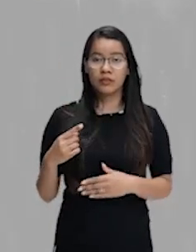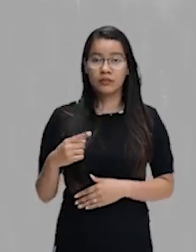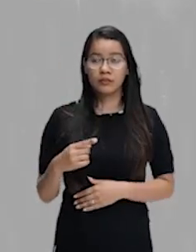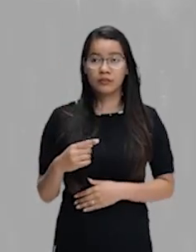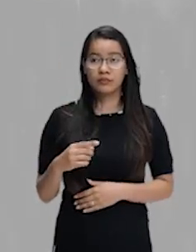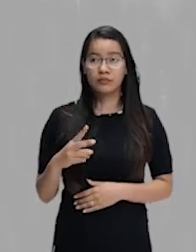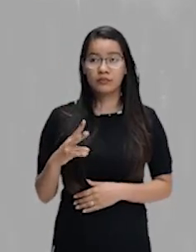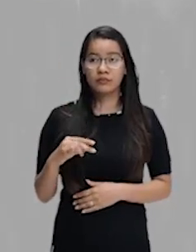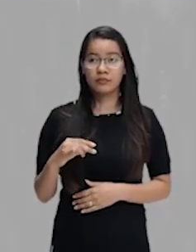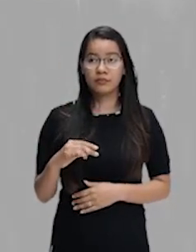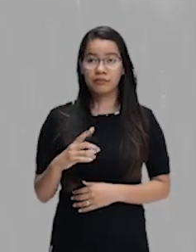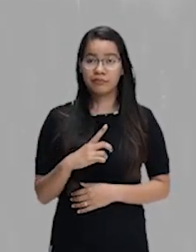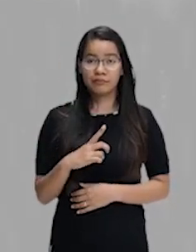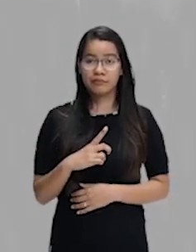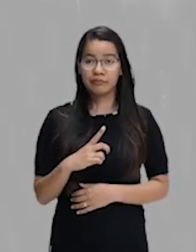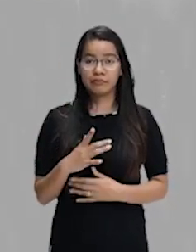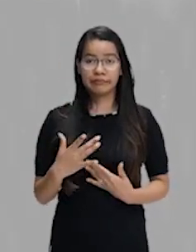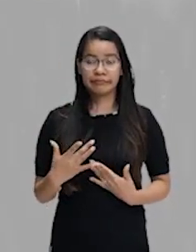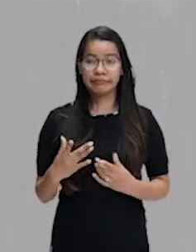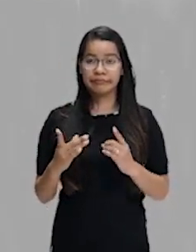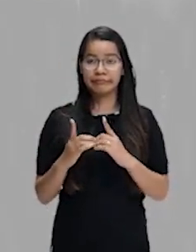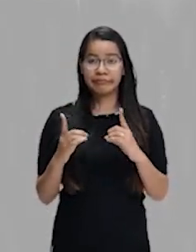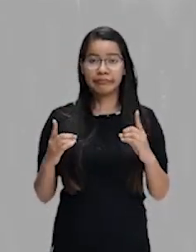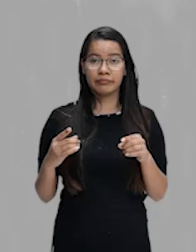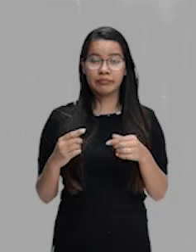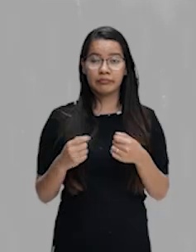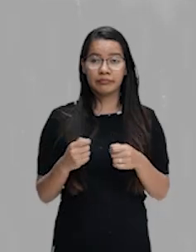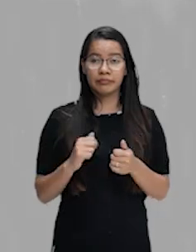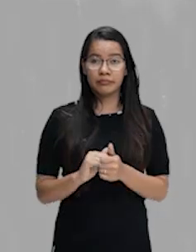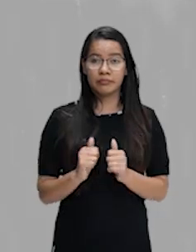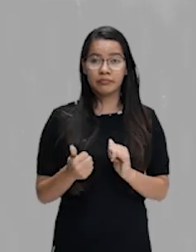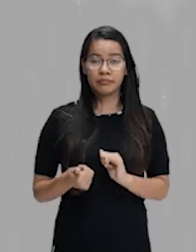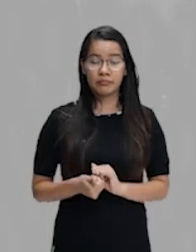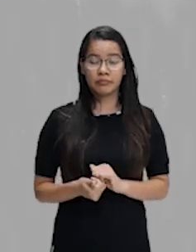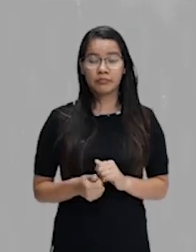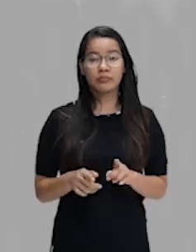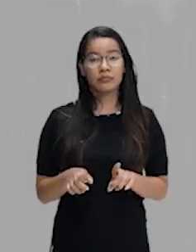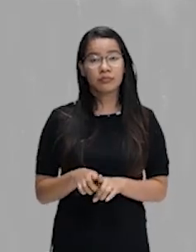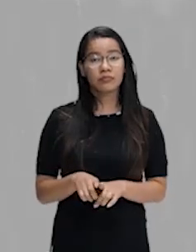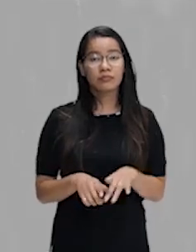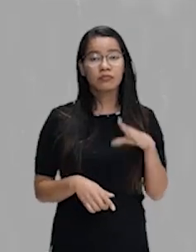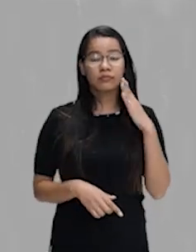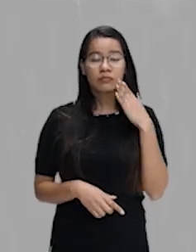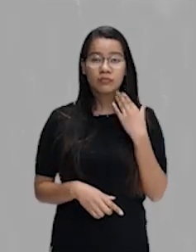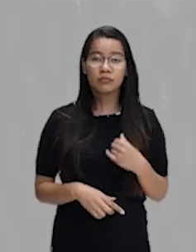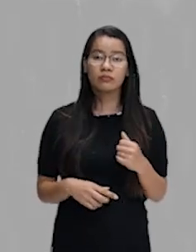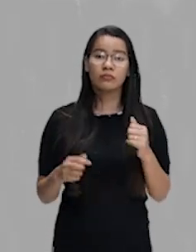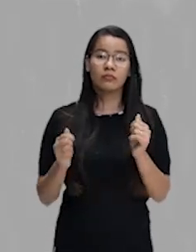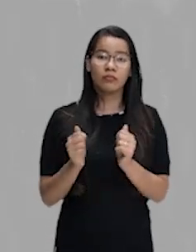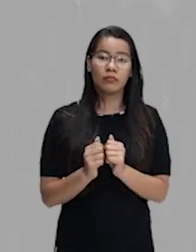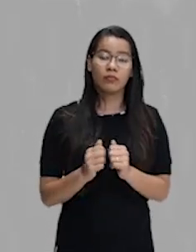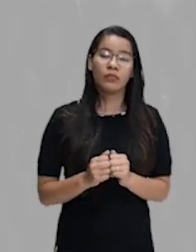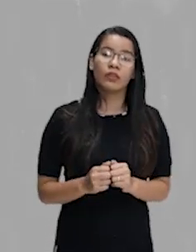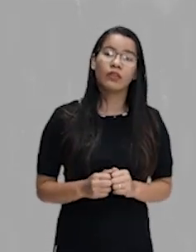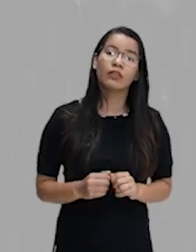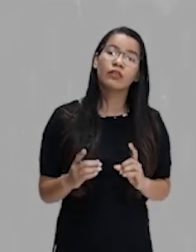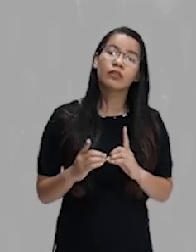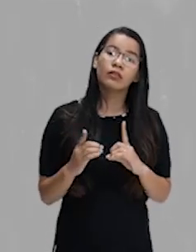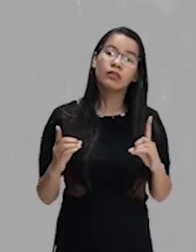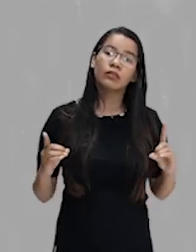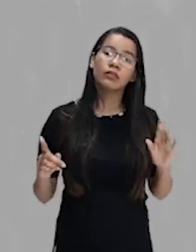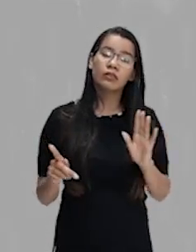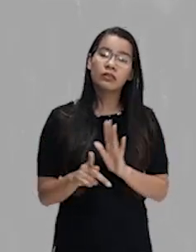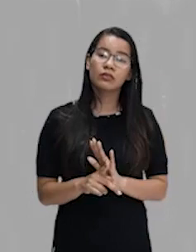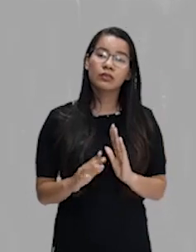lá, de casa, ela ainda existe. E aí você tem que se adequar, você tem que saber lidar com a dinâmica própria da casa